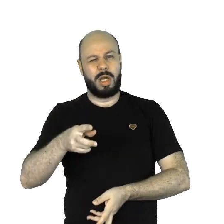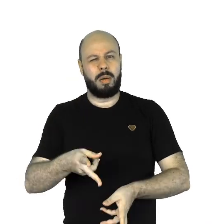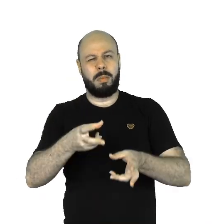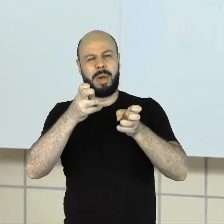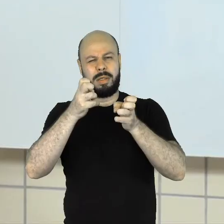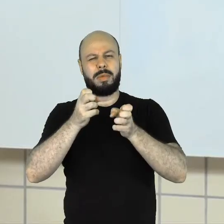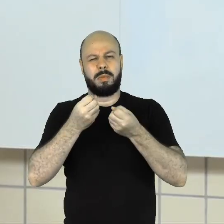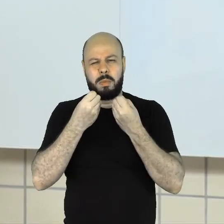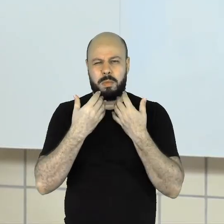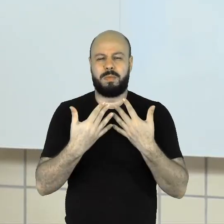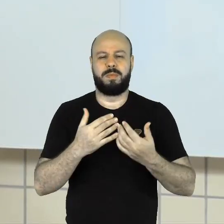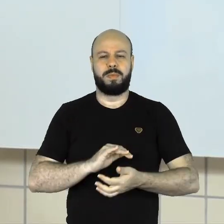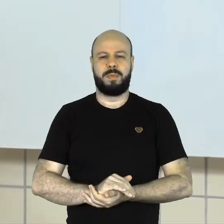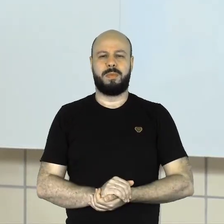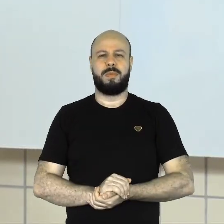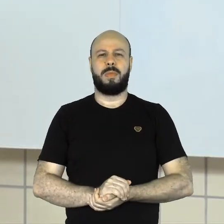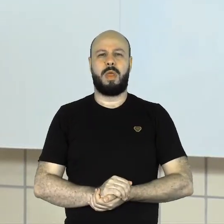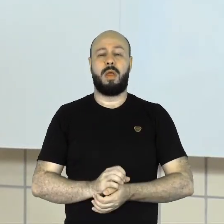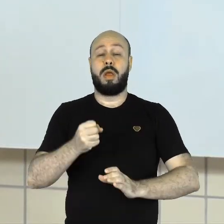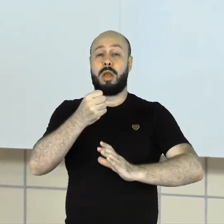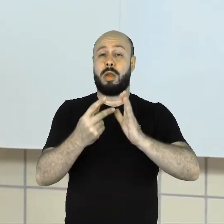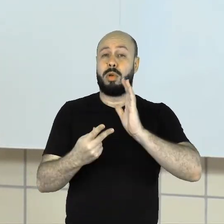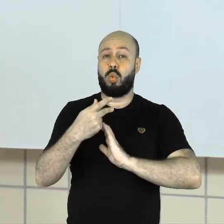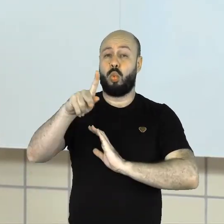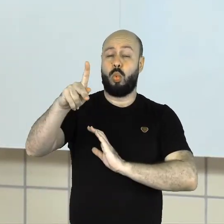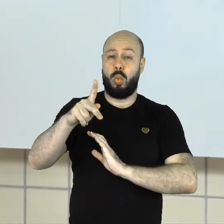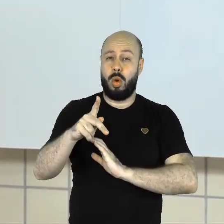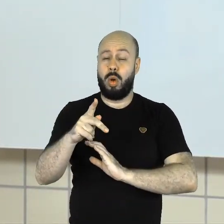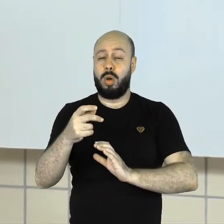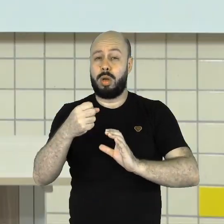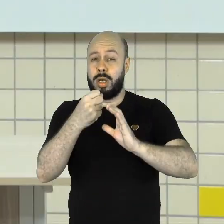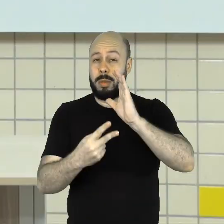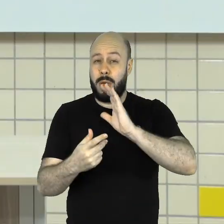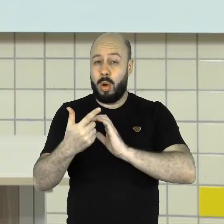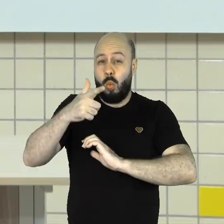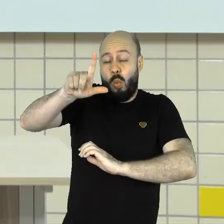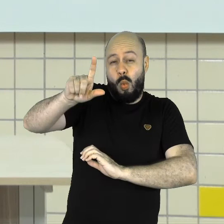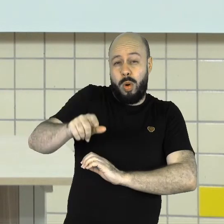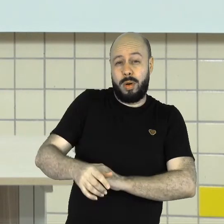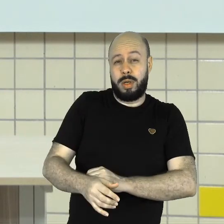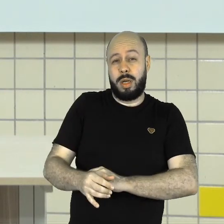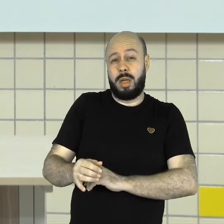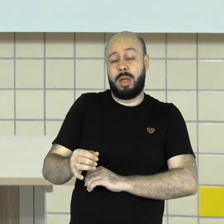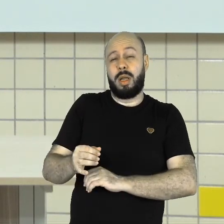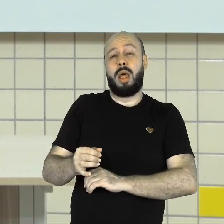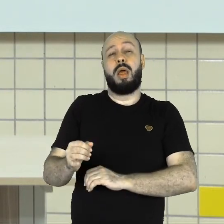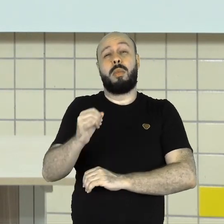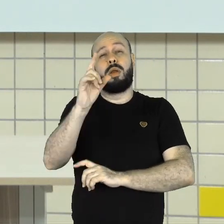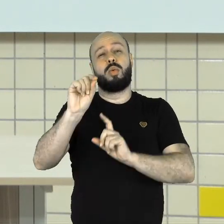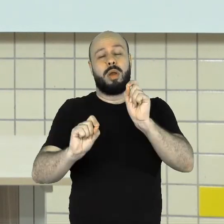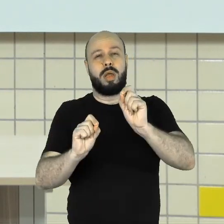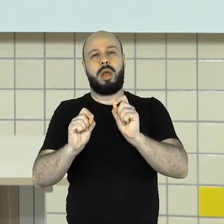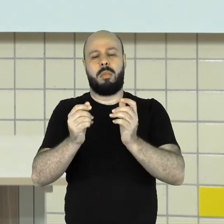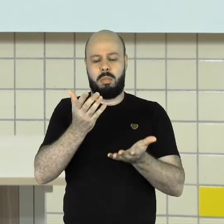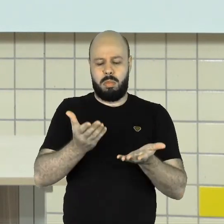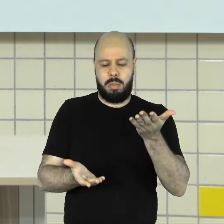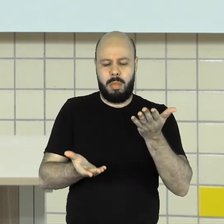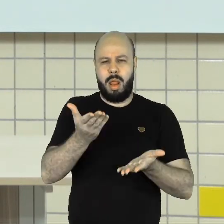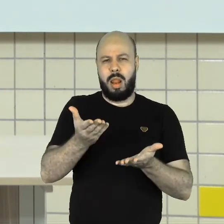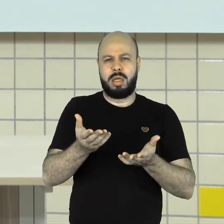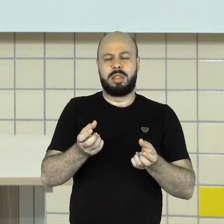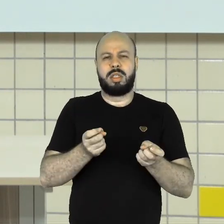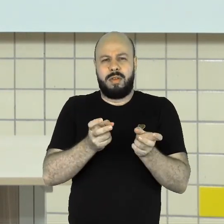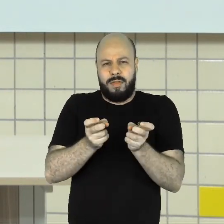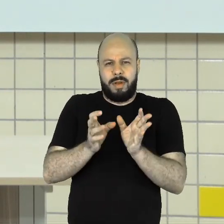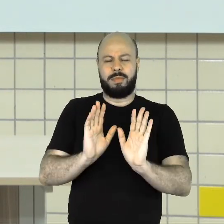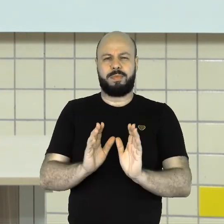questão. Outra característica muito importante, pessoal, que eu trouxe para vocês é essa balança comercial. Olha